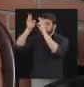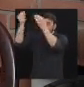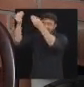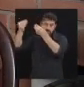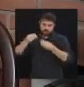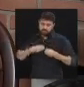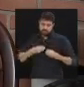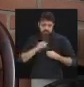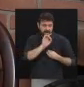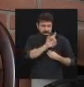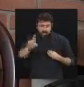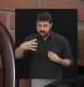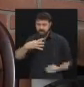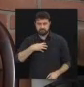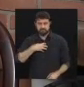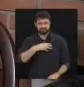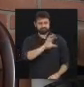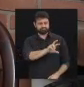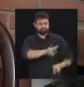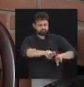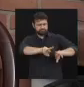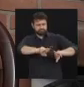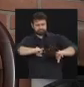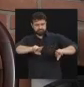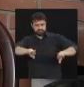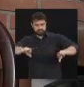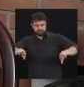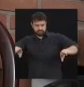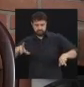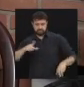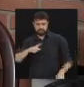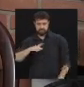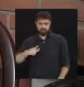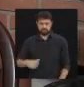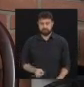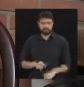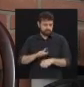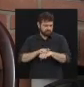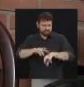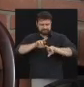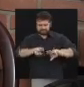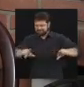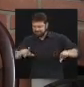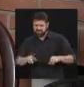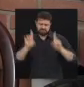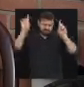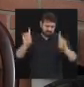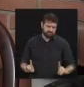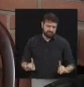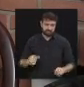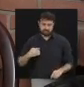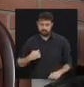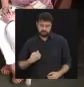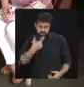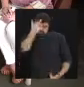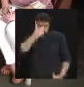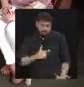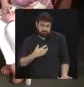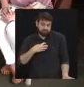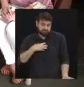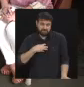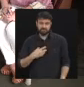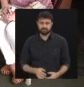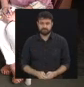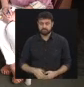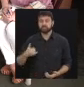que ele faz as pessoas de vários jeitos, com vários outras síndromes, outros problemas, e me fez desse jeito. E quantos